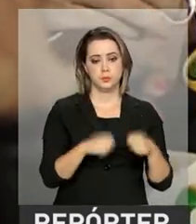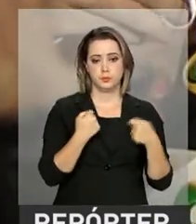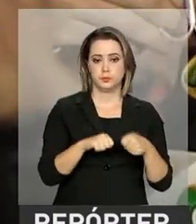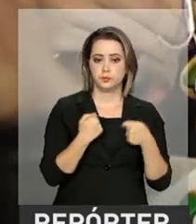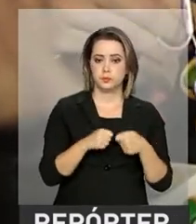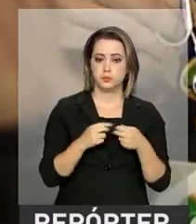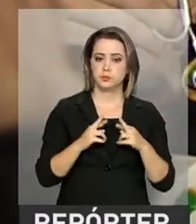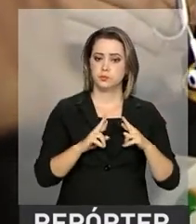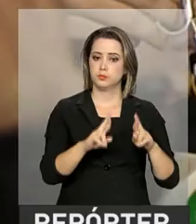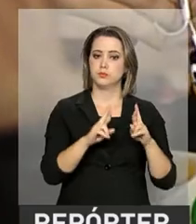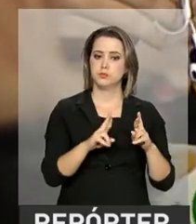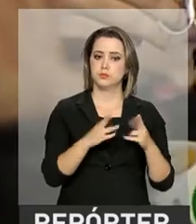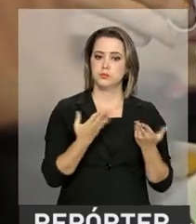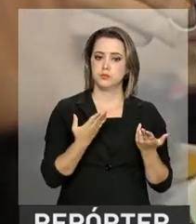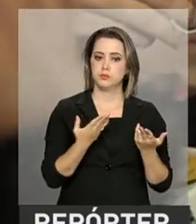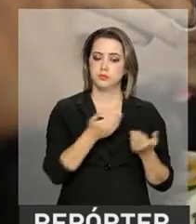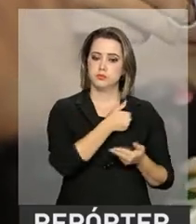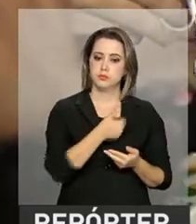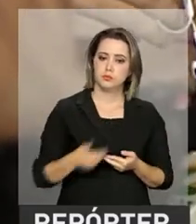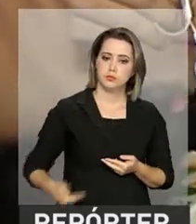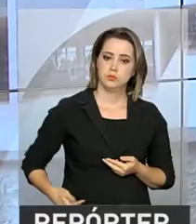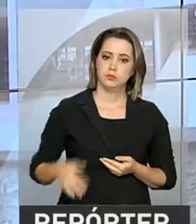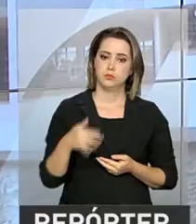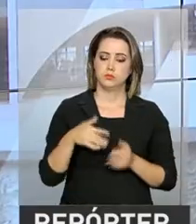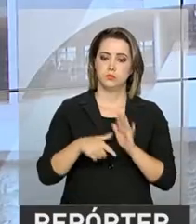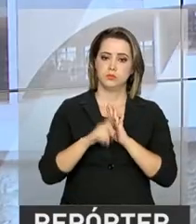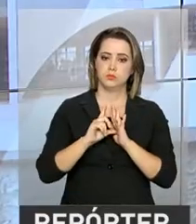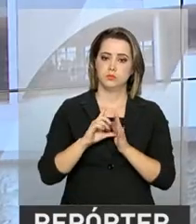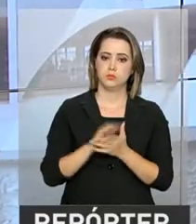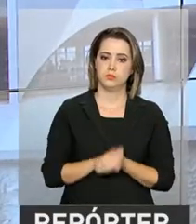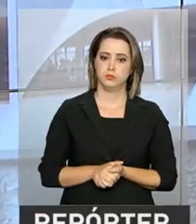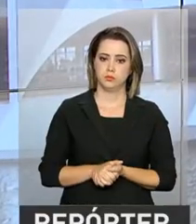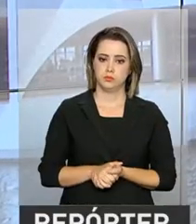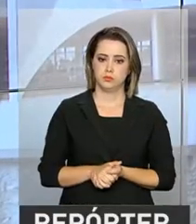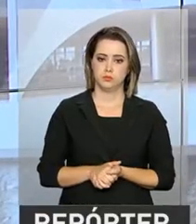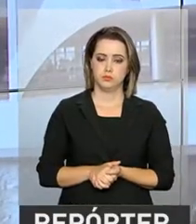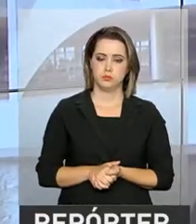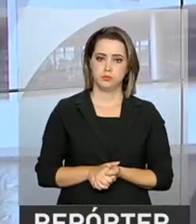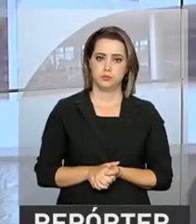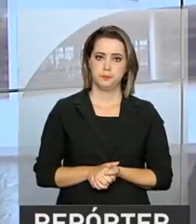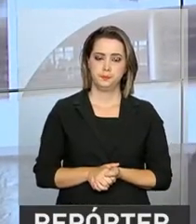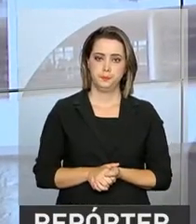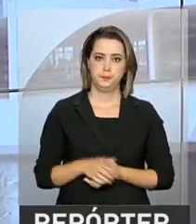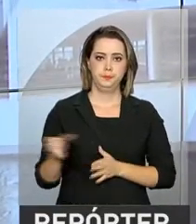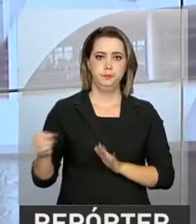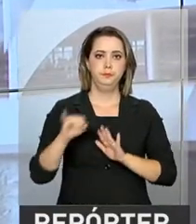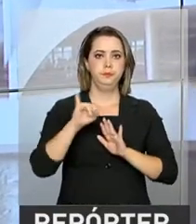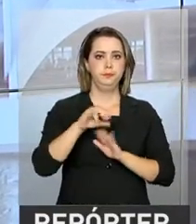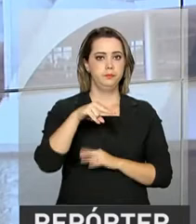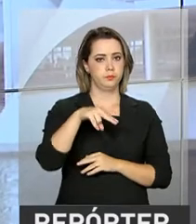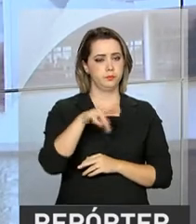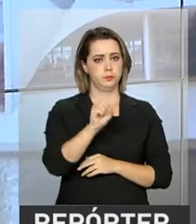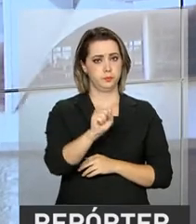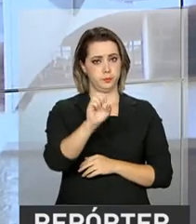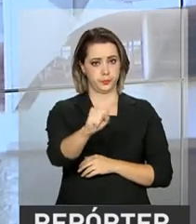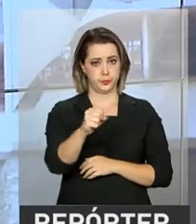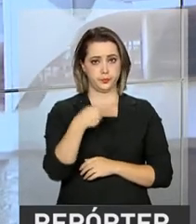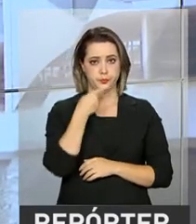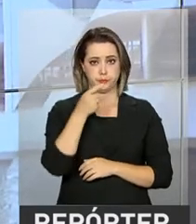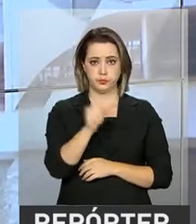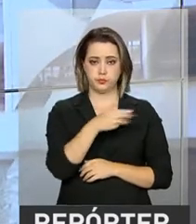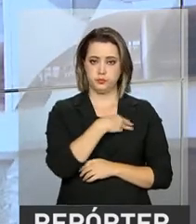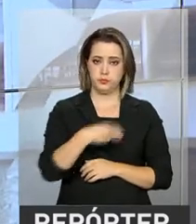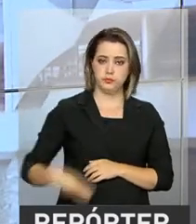esperado pela administração e sobre a previdência social o ministro disse que se for